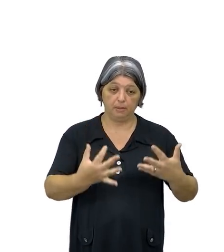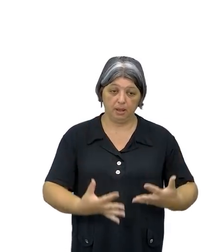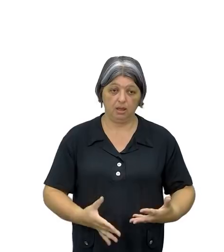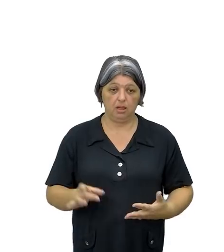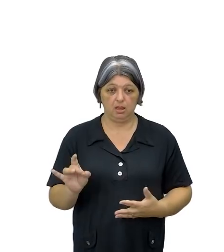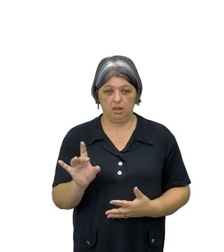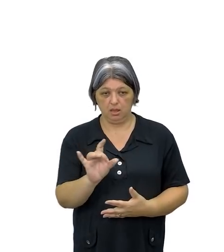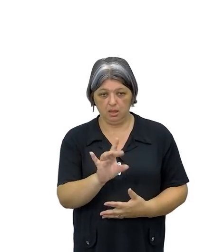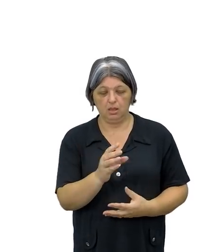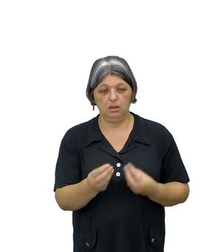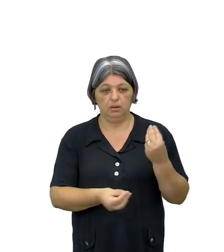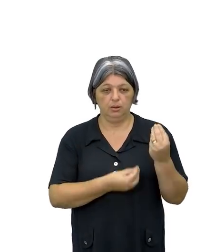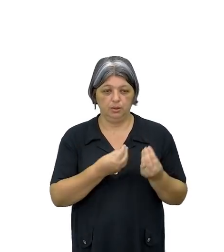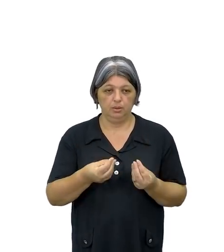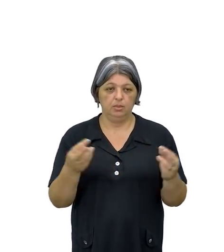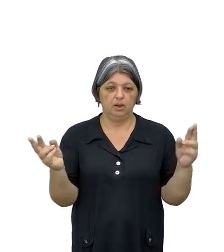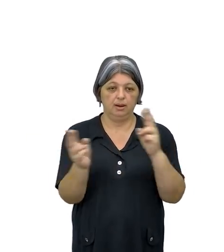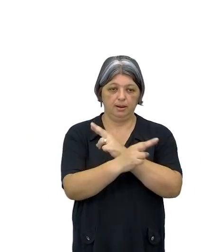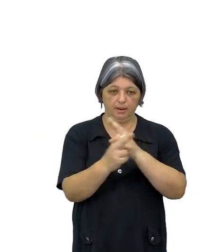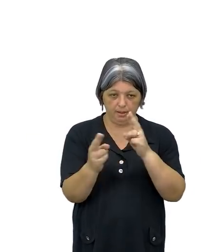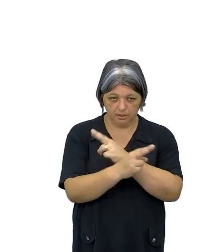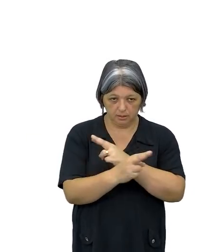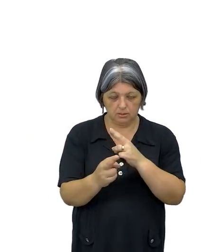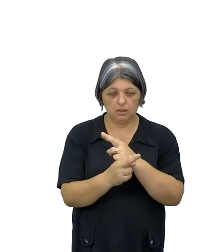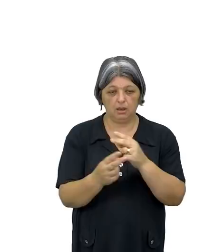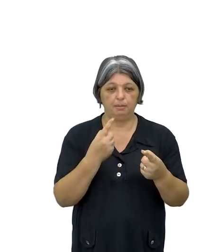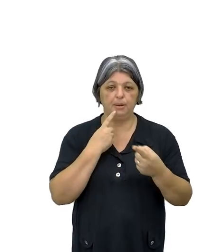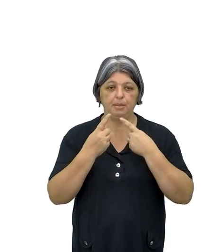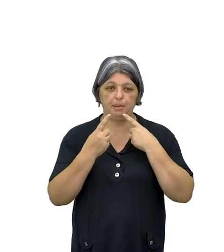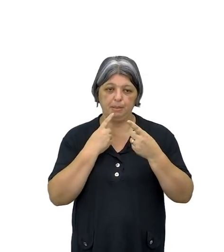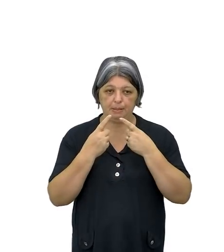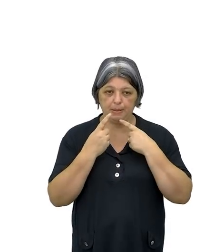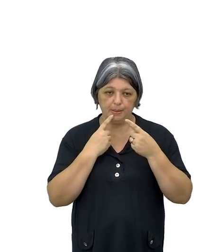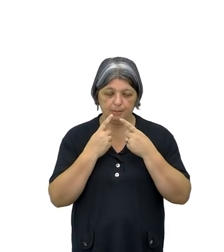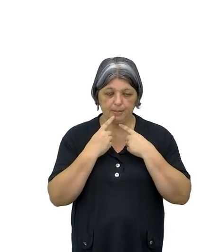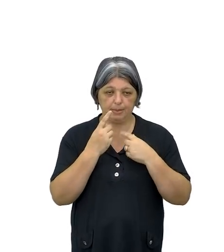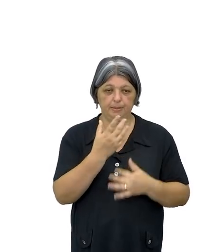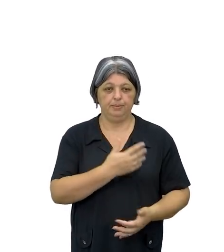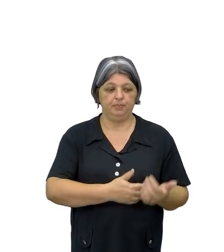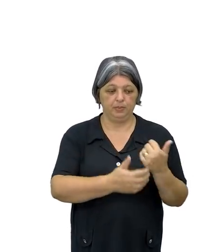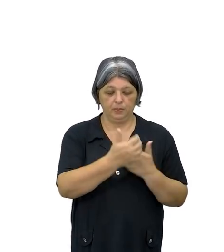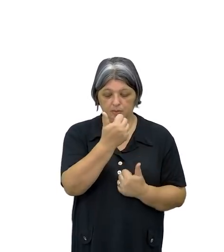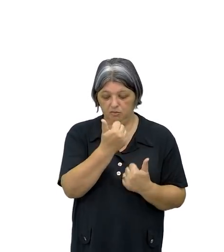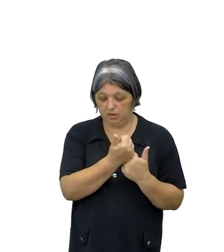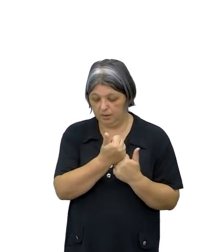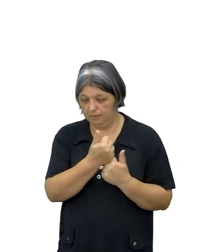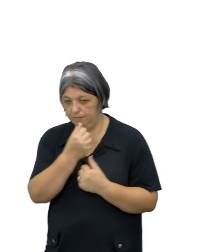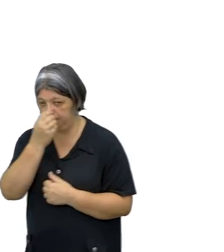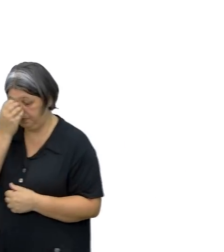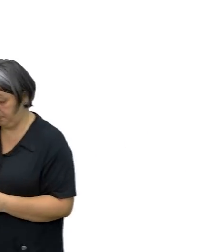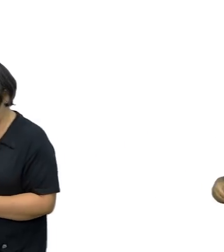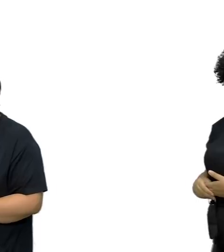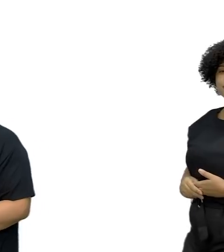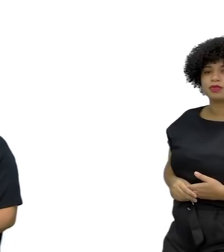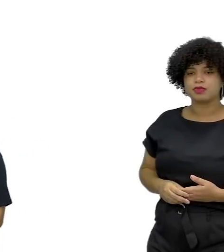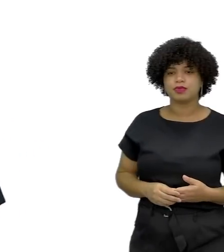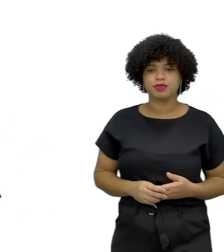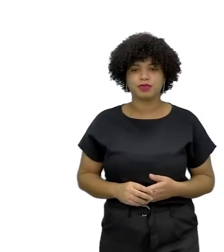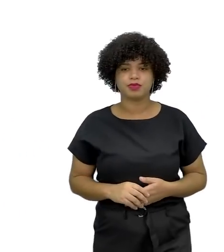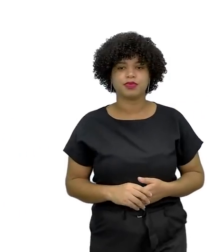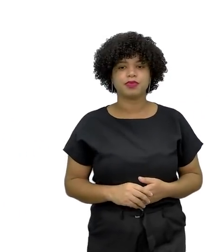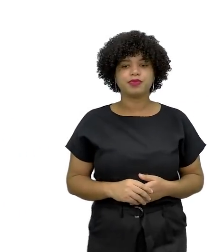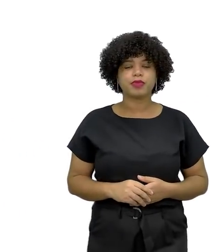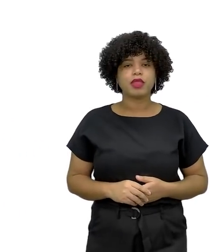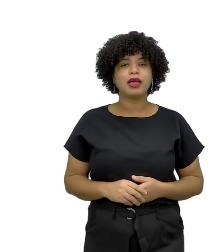aquela a relação dialógica, né, que a gente necessita ter, né? E a gente, como eu já comentei aqui,